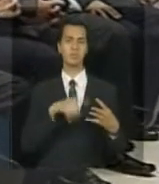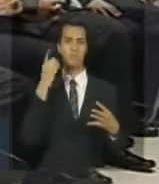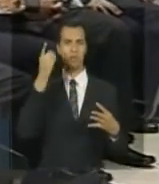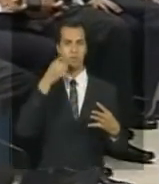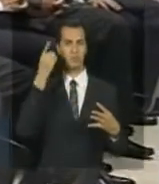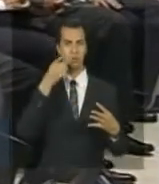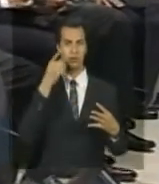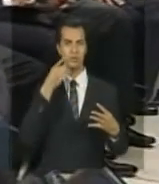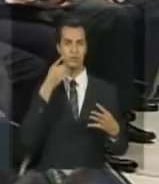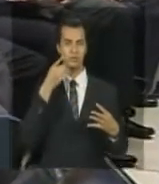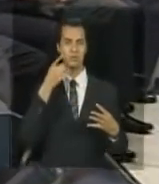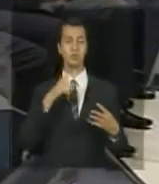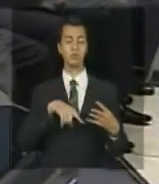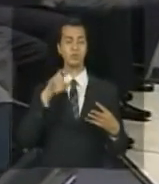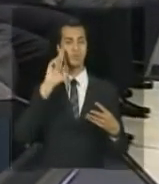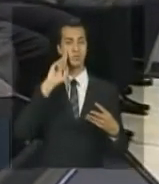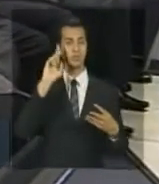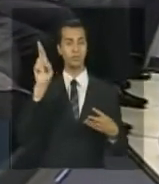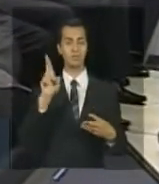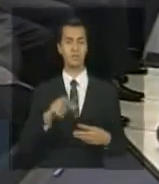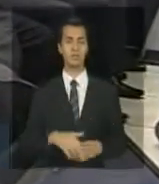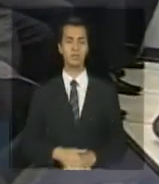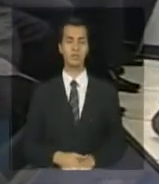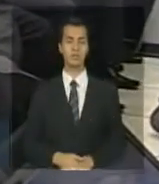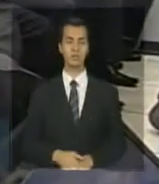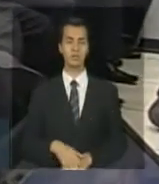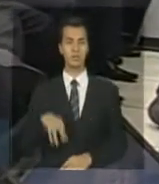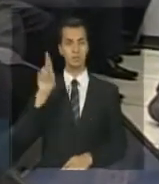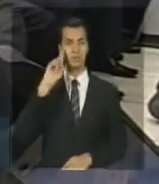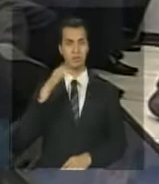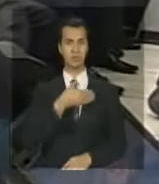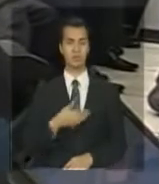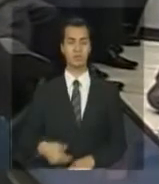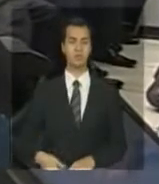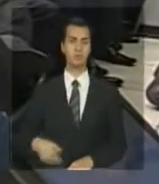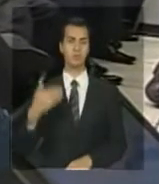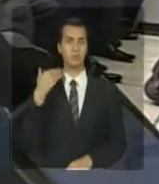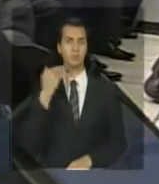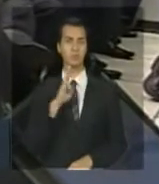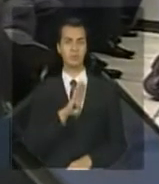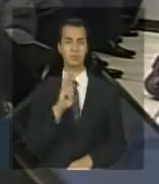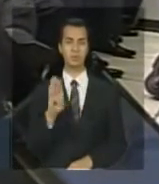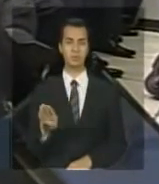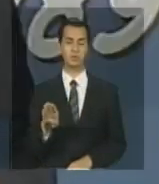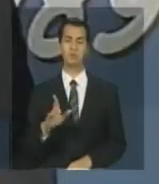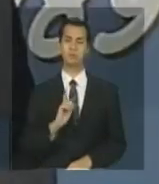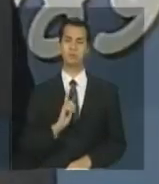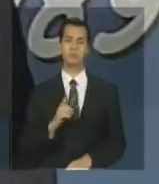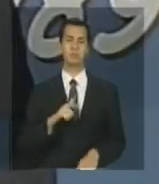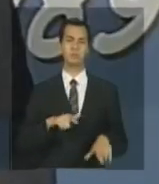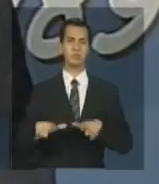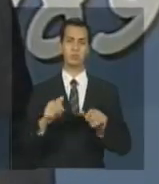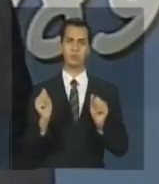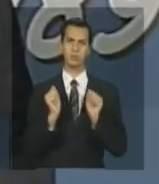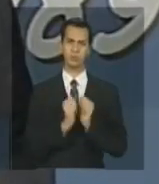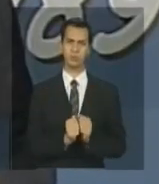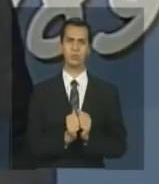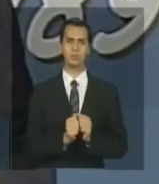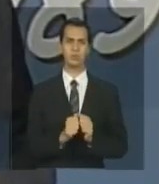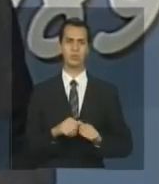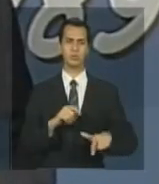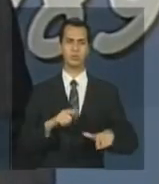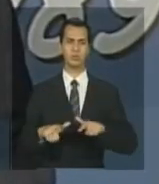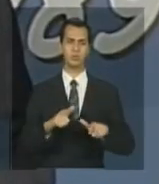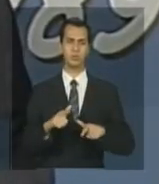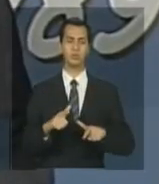deputado o diretor é de governo do Banco do Brasil e parceiro nessa